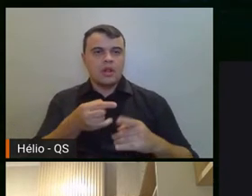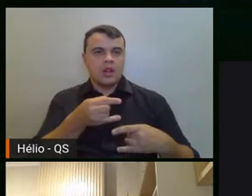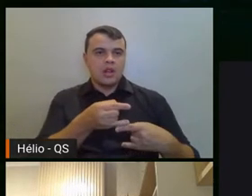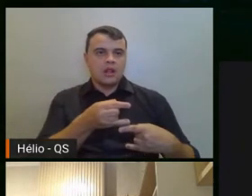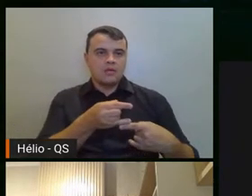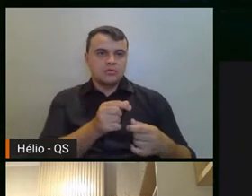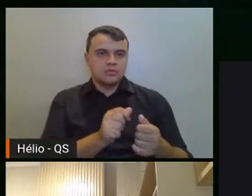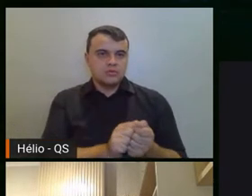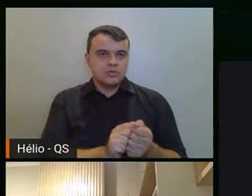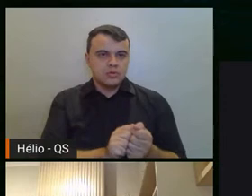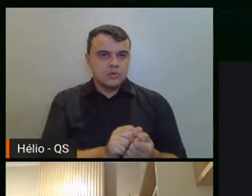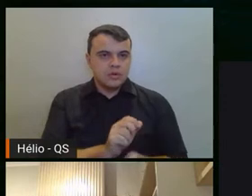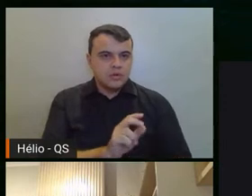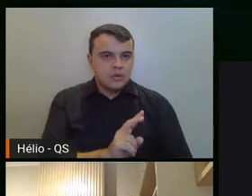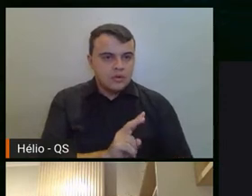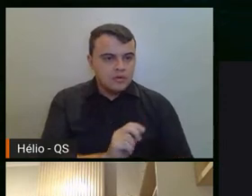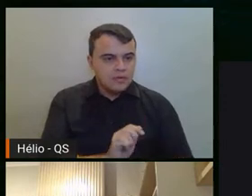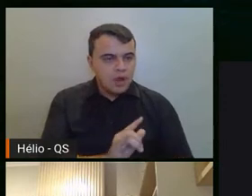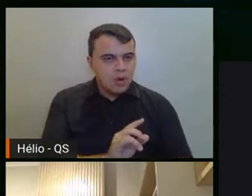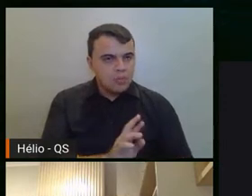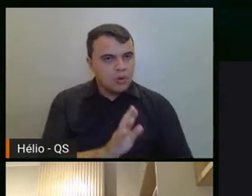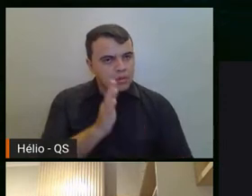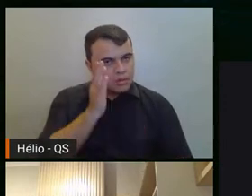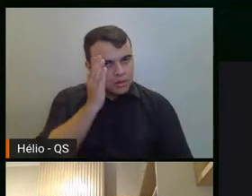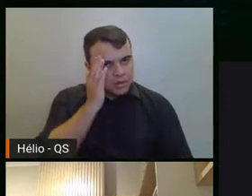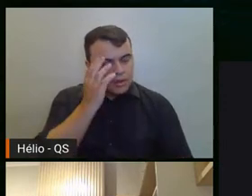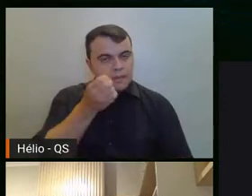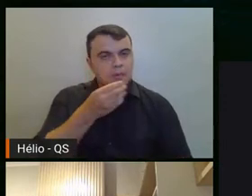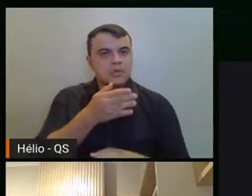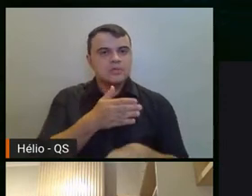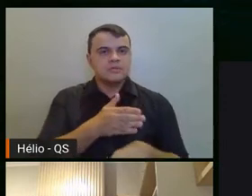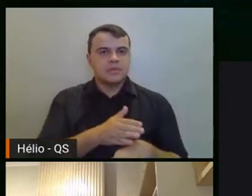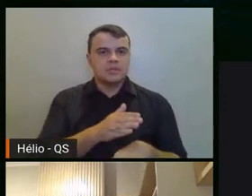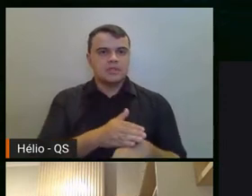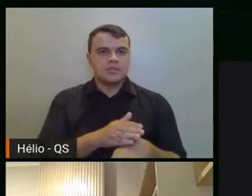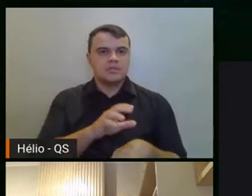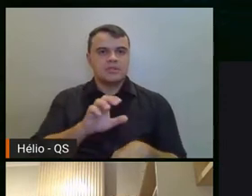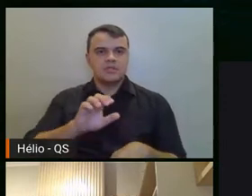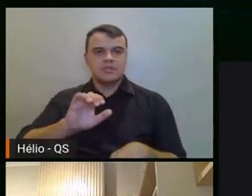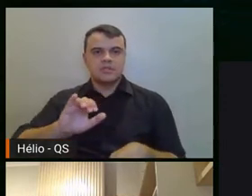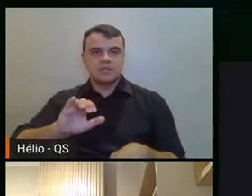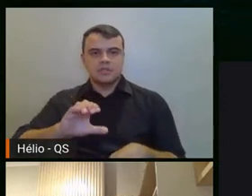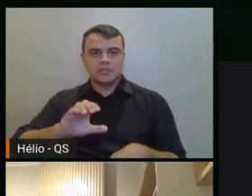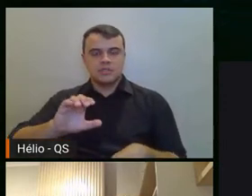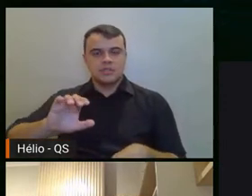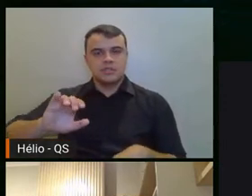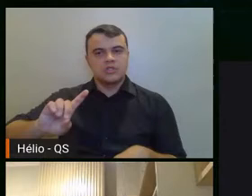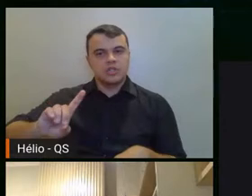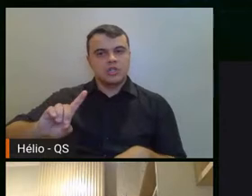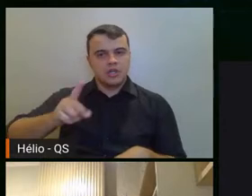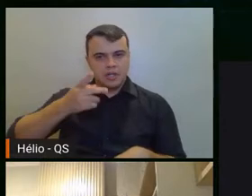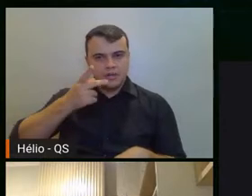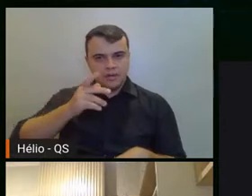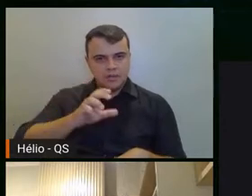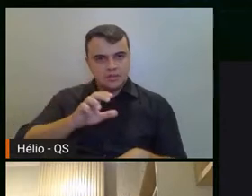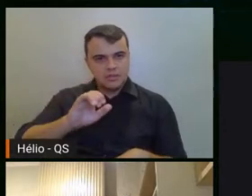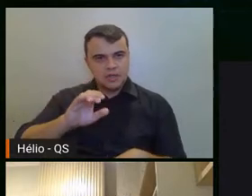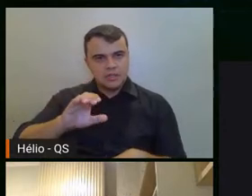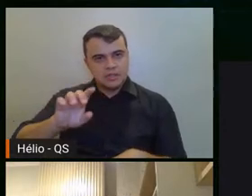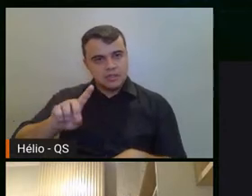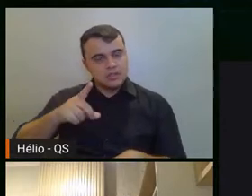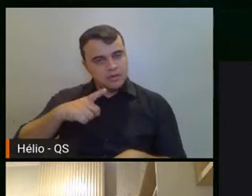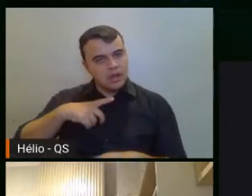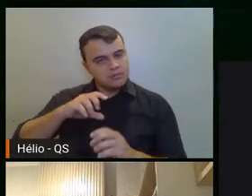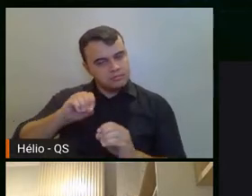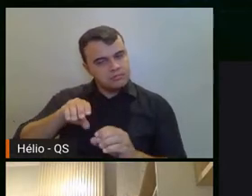com Walmor da impulso para vocês entenderem as boas práticas decidir né então Olha que bacana o pessoal tava falando de csd vai ter